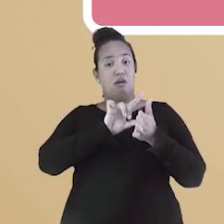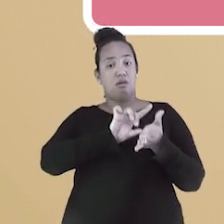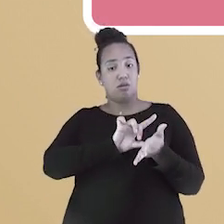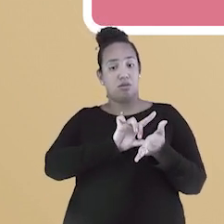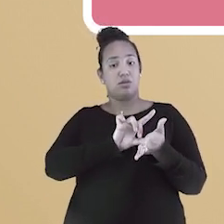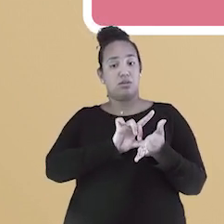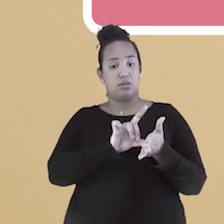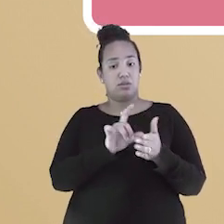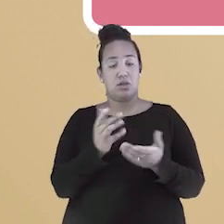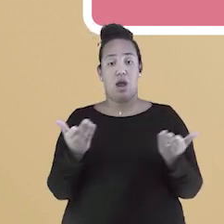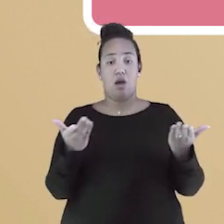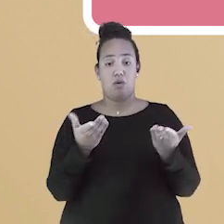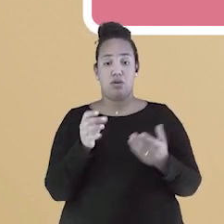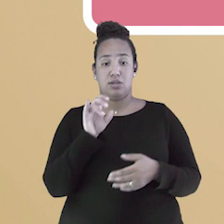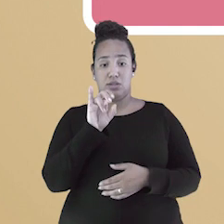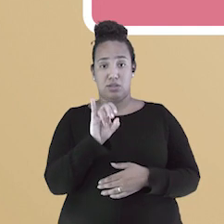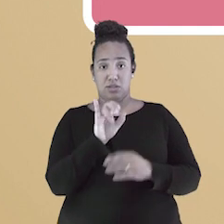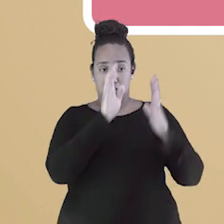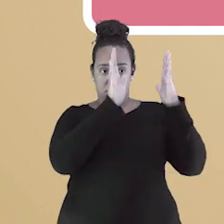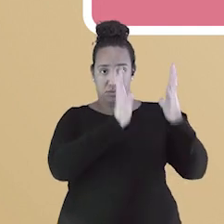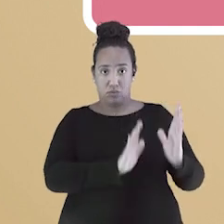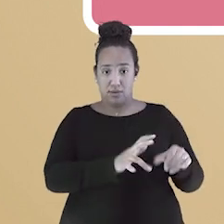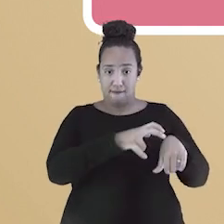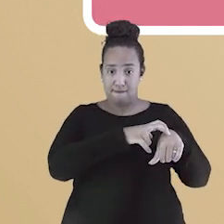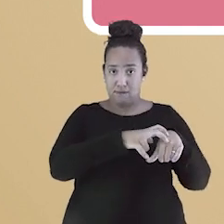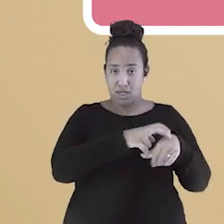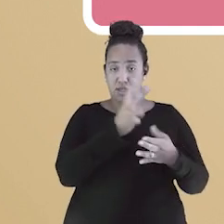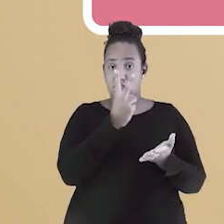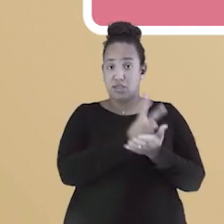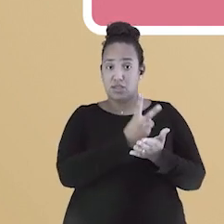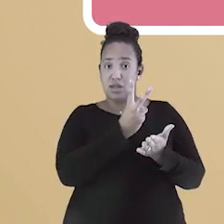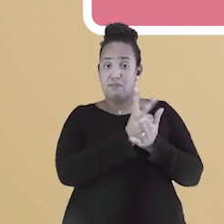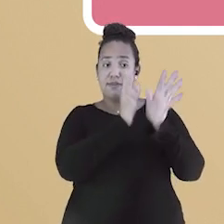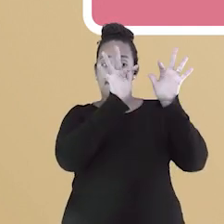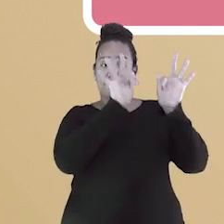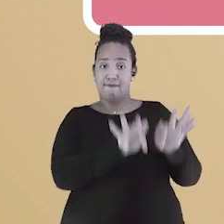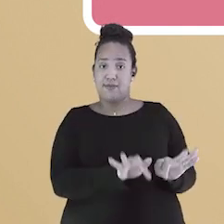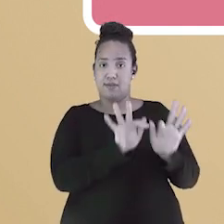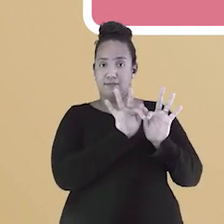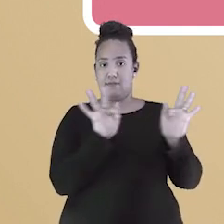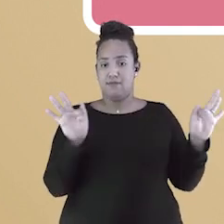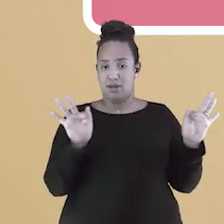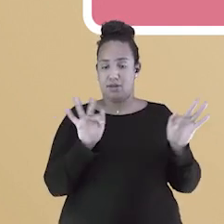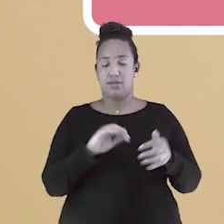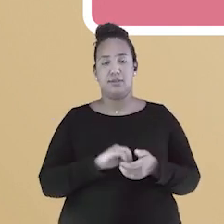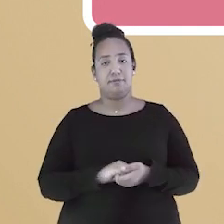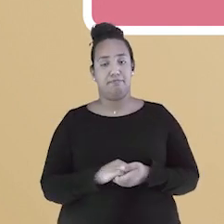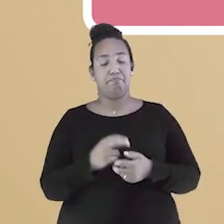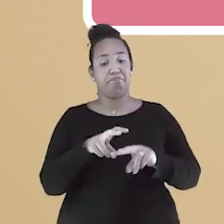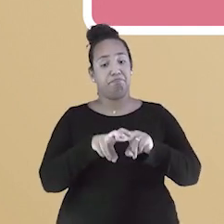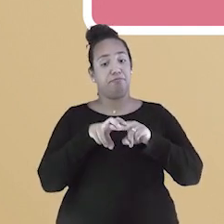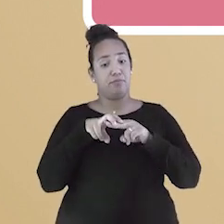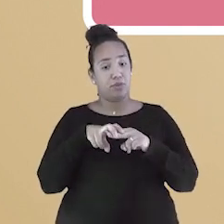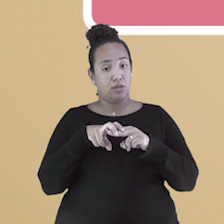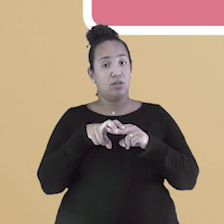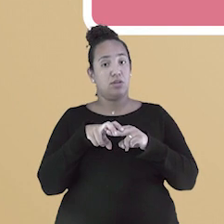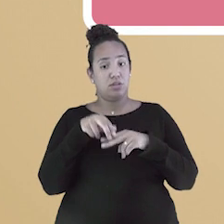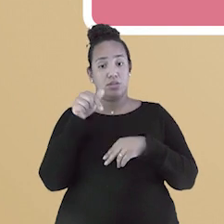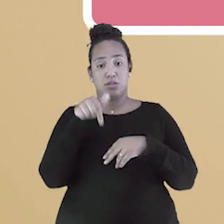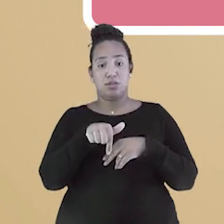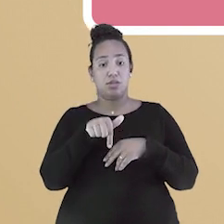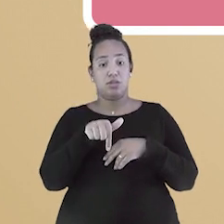da green column, da coluna verde, aparecem sempre no final de frases. Por isso, elas não são